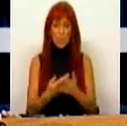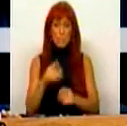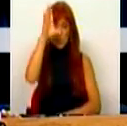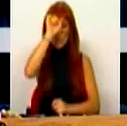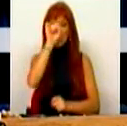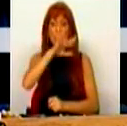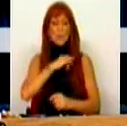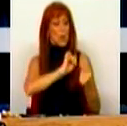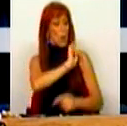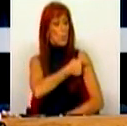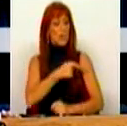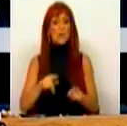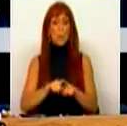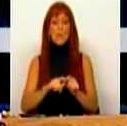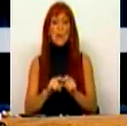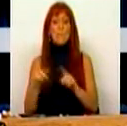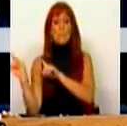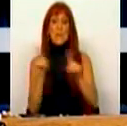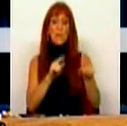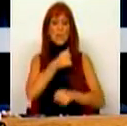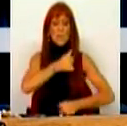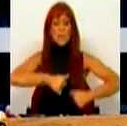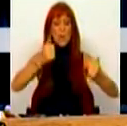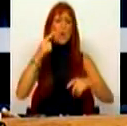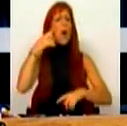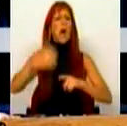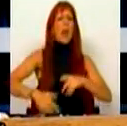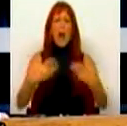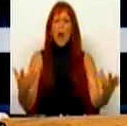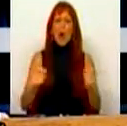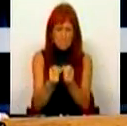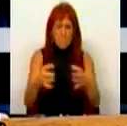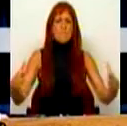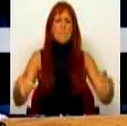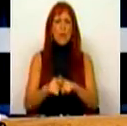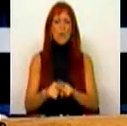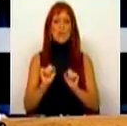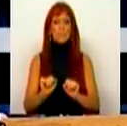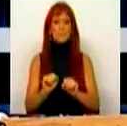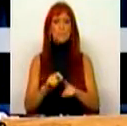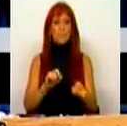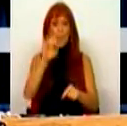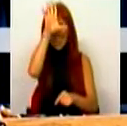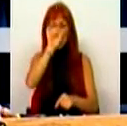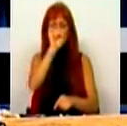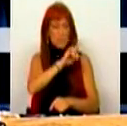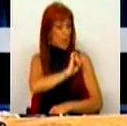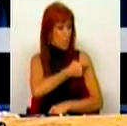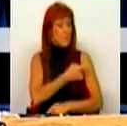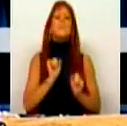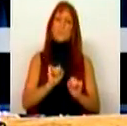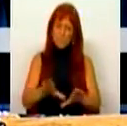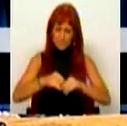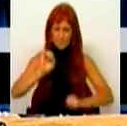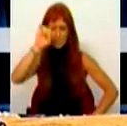Ministério do Ambiente a competência em matéria de transportes urbanos. E não foi por acaso que agora alargámos a competência do Ministério do Ambiente para assumir também